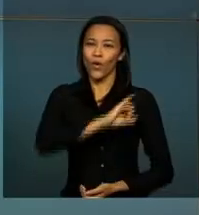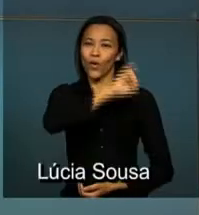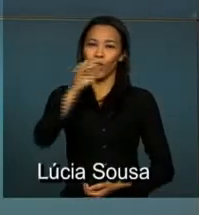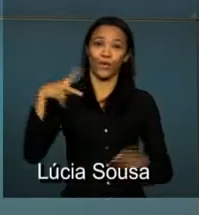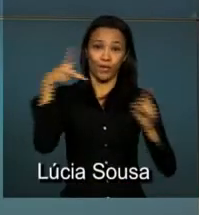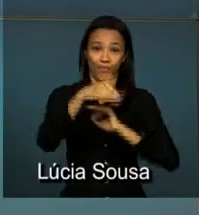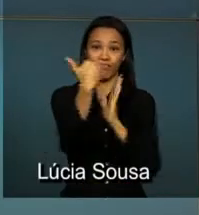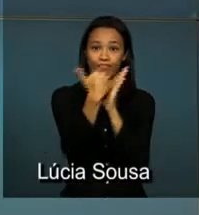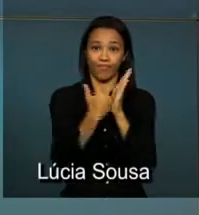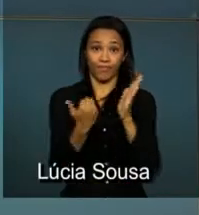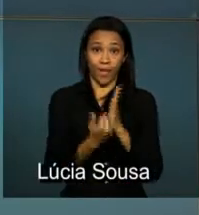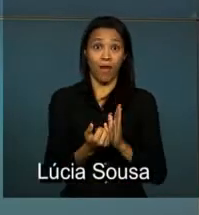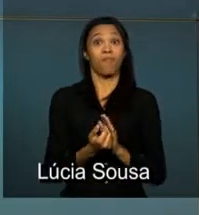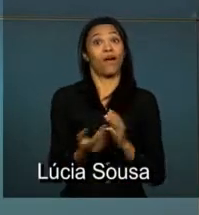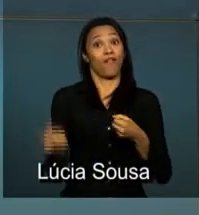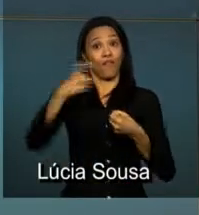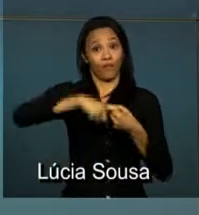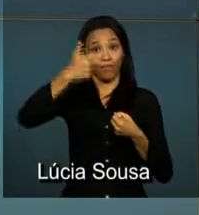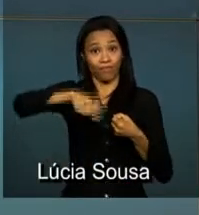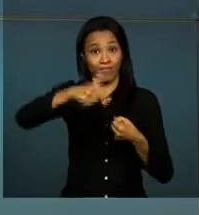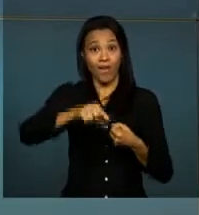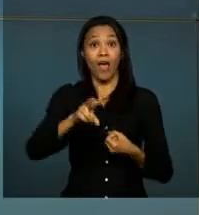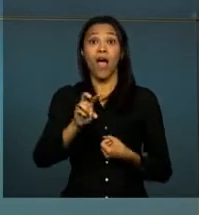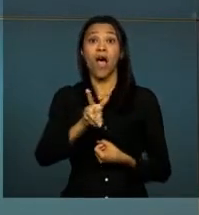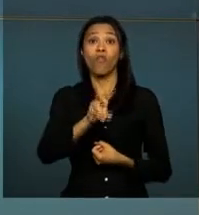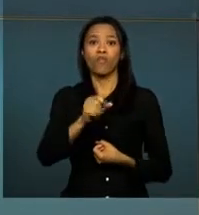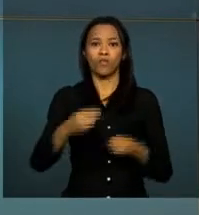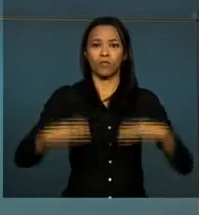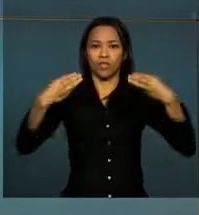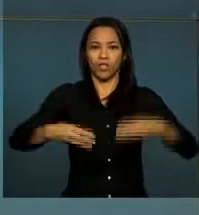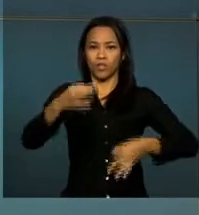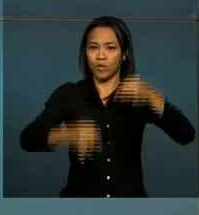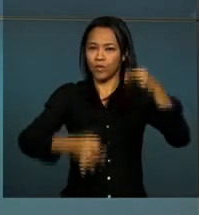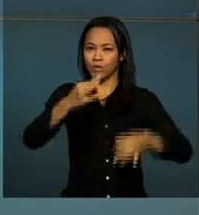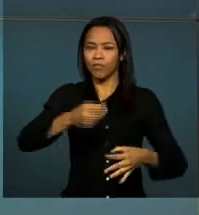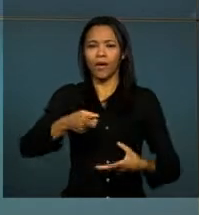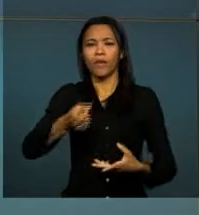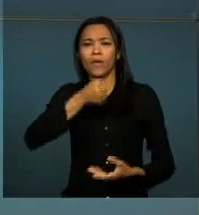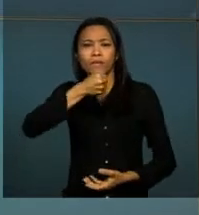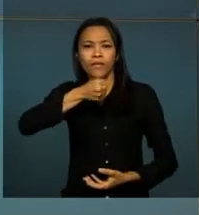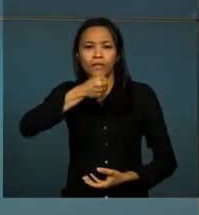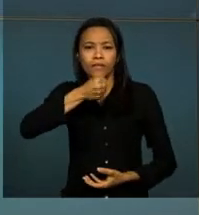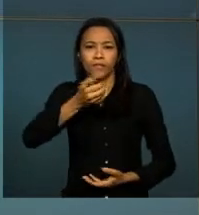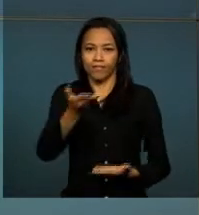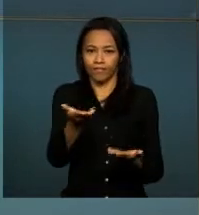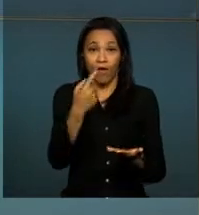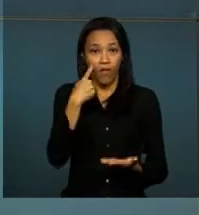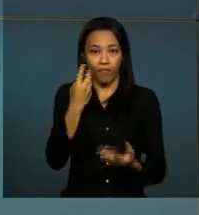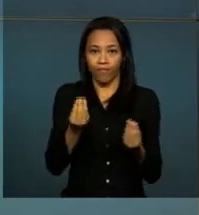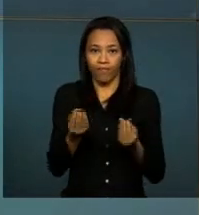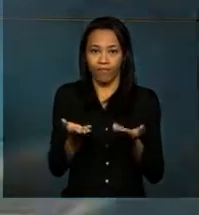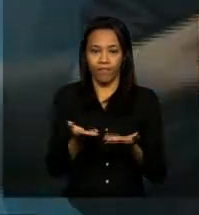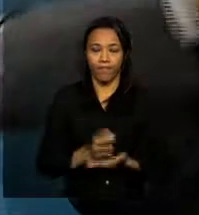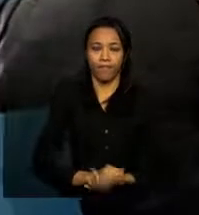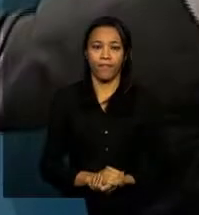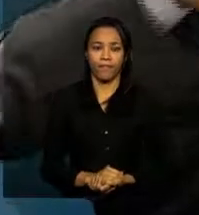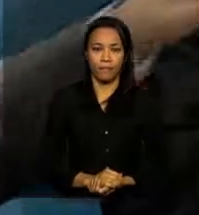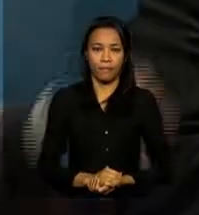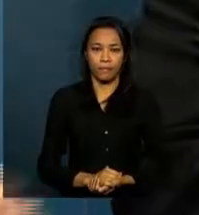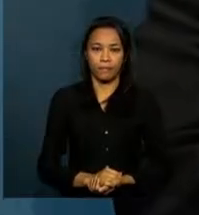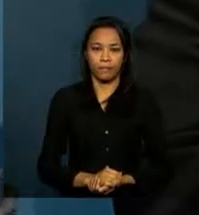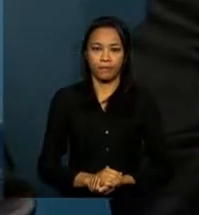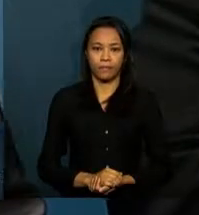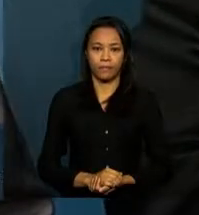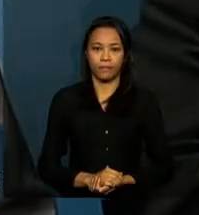Olá, interrompemos a programação para voltar ao vivo, direto do Ministério da Justiça, para acompanhar uma entrevista coletiva. Vamos acompanhar. Adriano